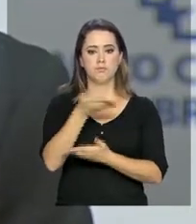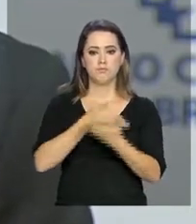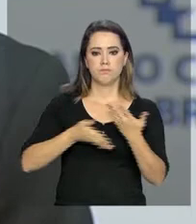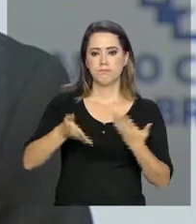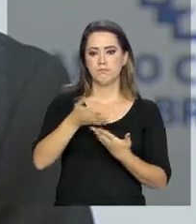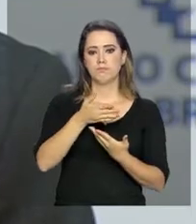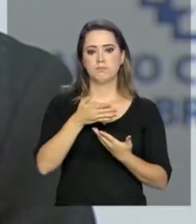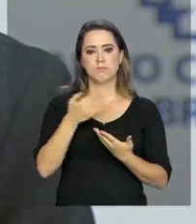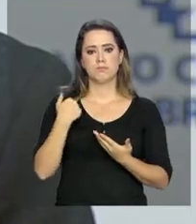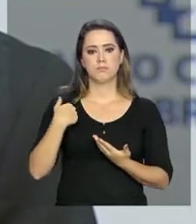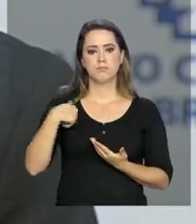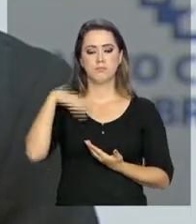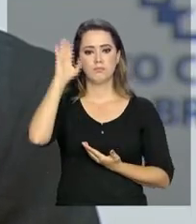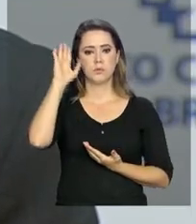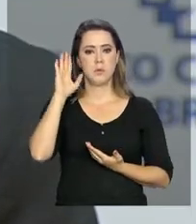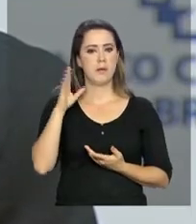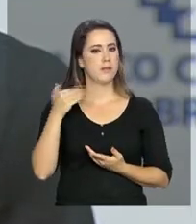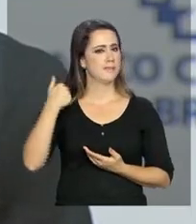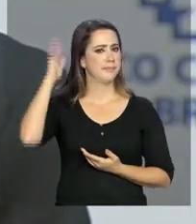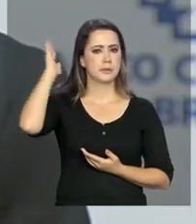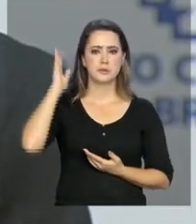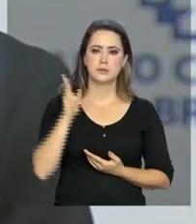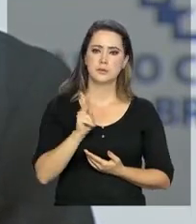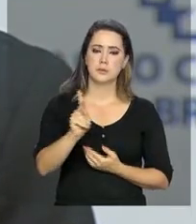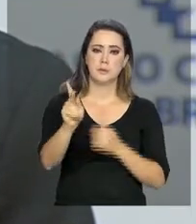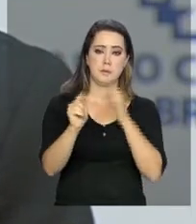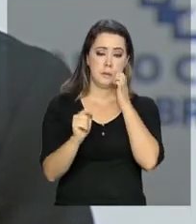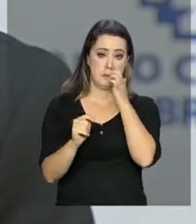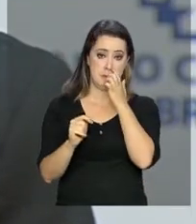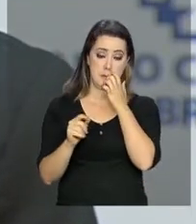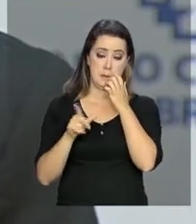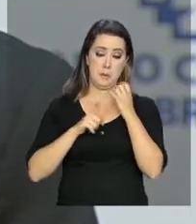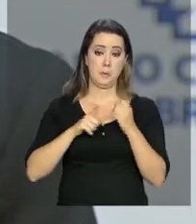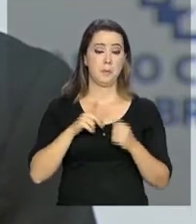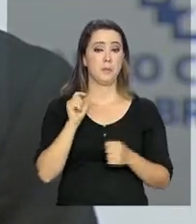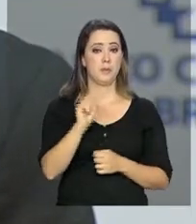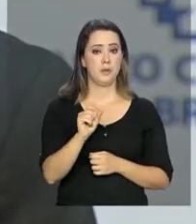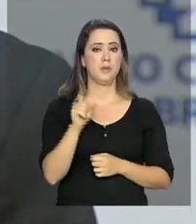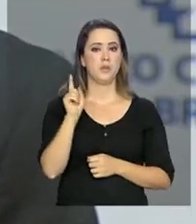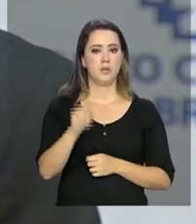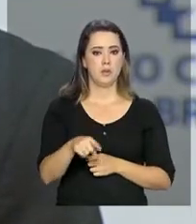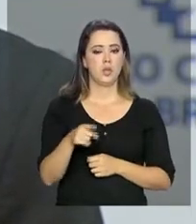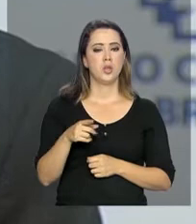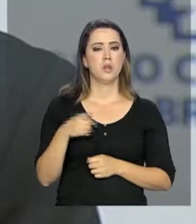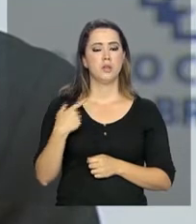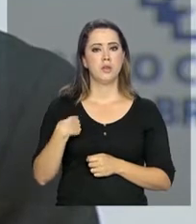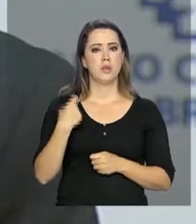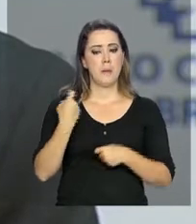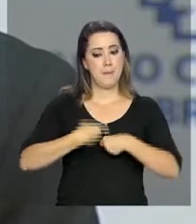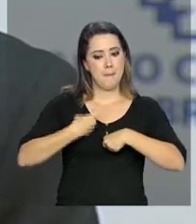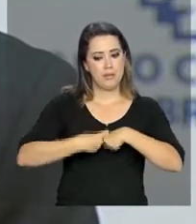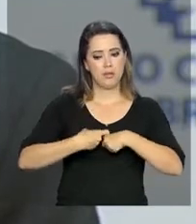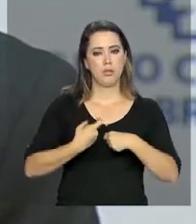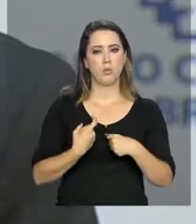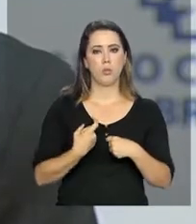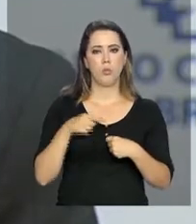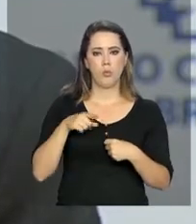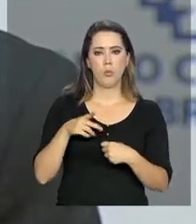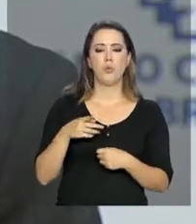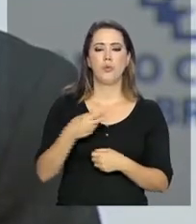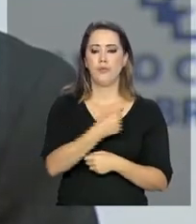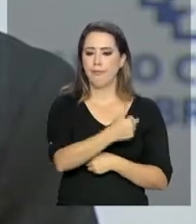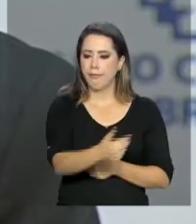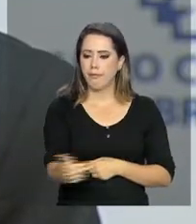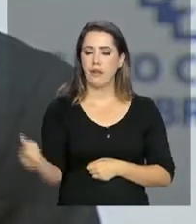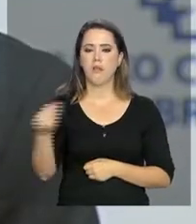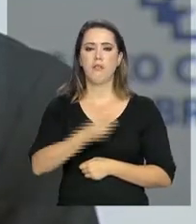mas no máximo possível porque é uma moeda extremamente resistente liga metálica é feita para durar muito